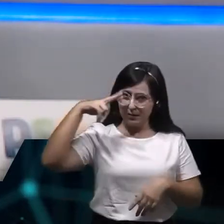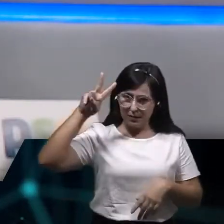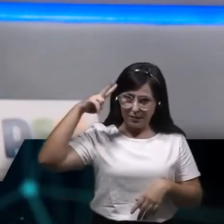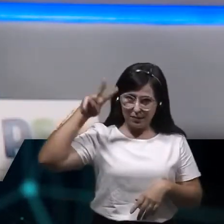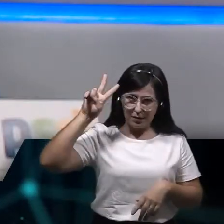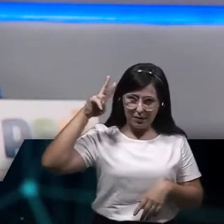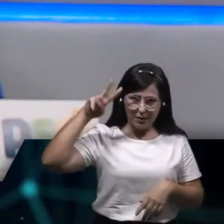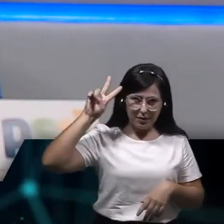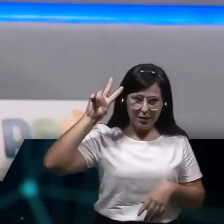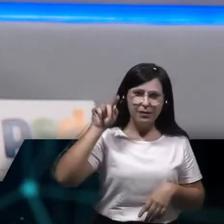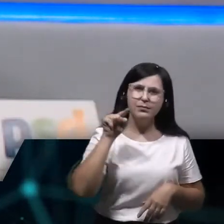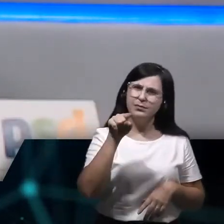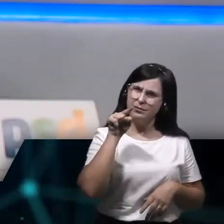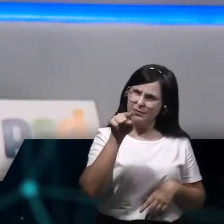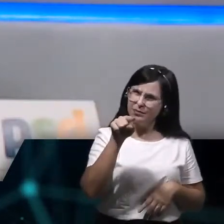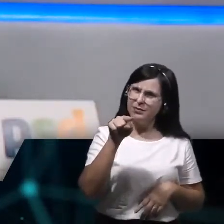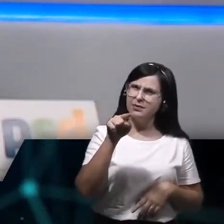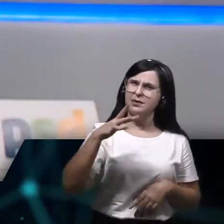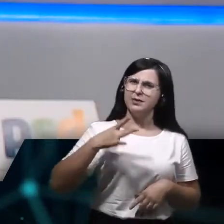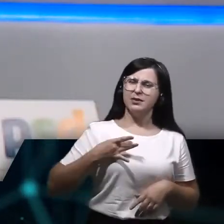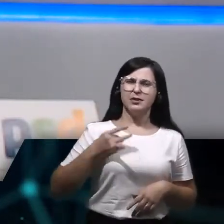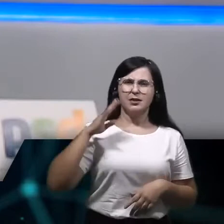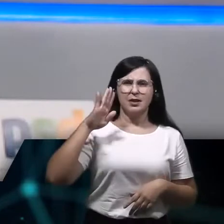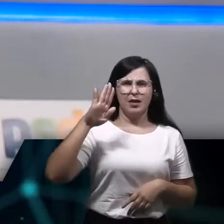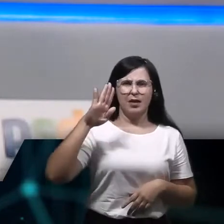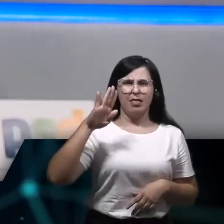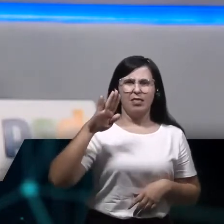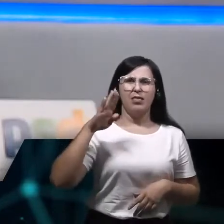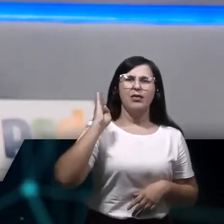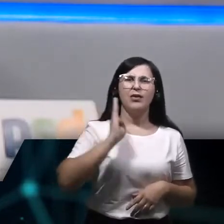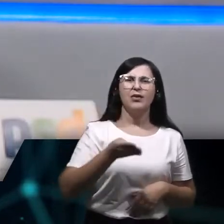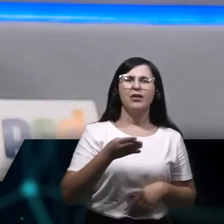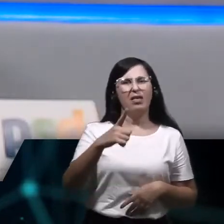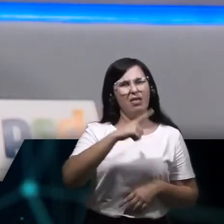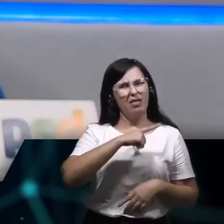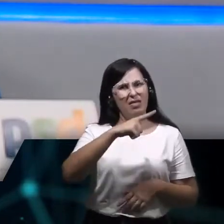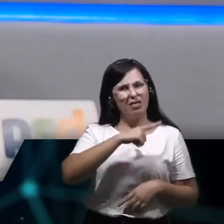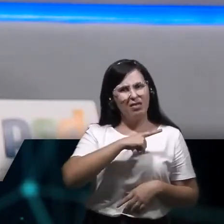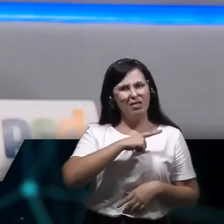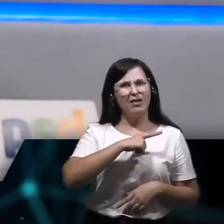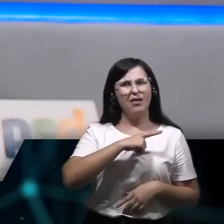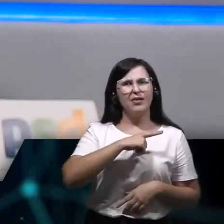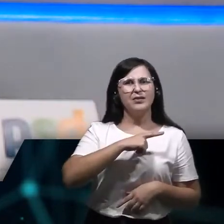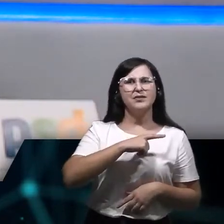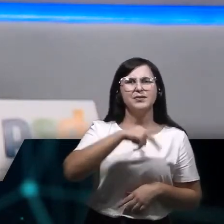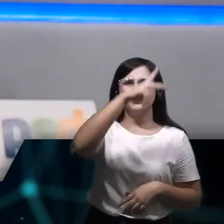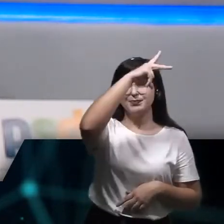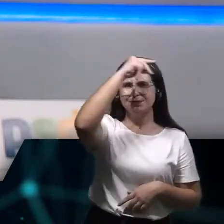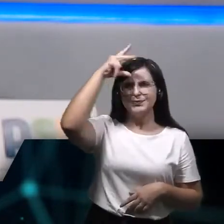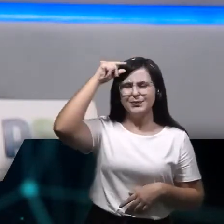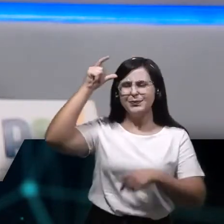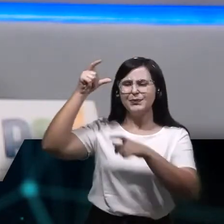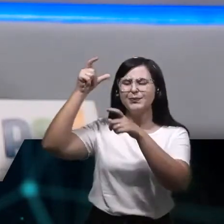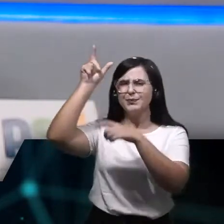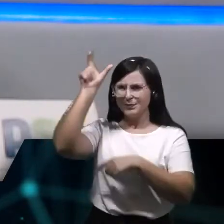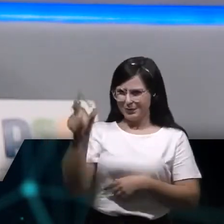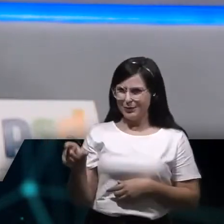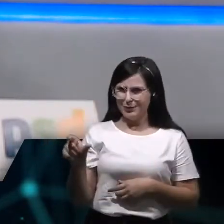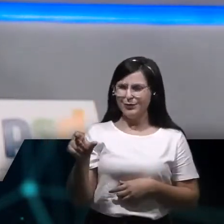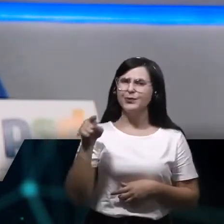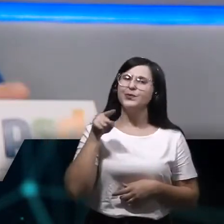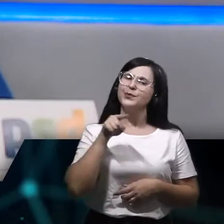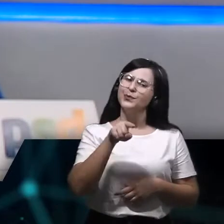o candidato esteve à frente da prefeitura, foi o mês que ele recebeu mais recursos. Foi o mês que entrou um auxílio